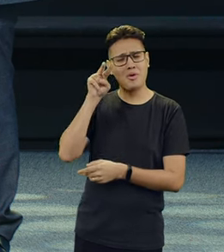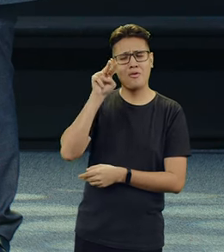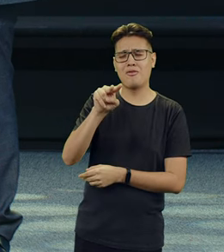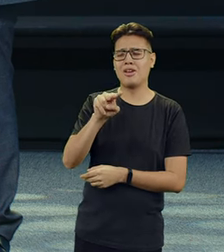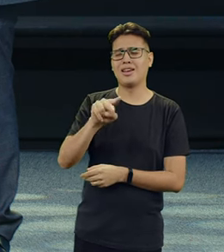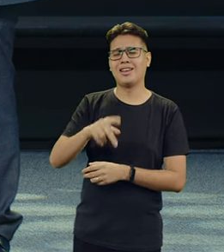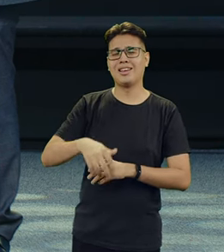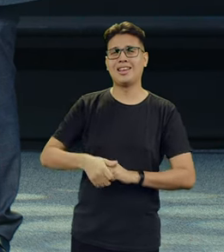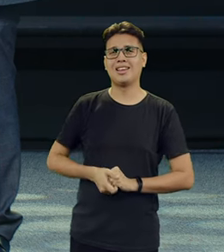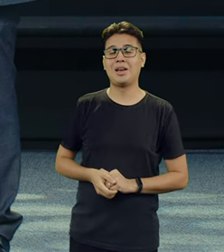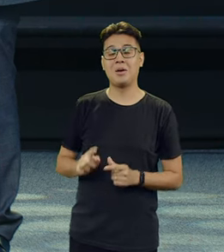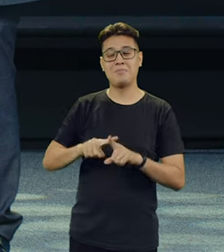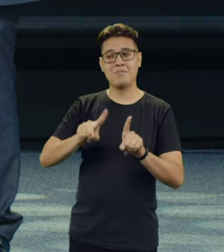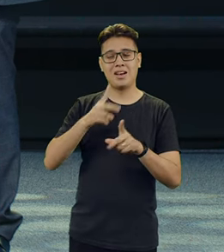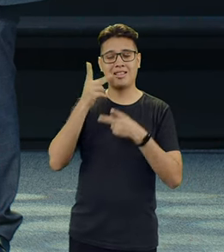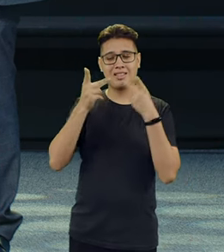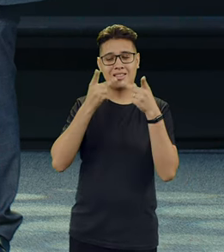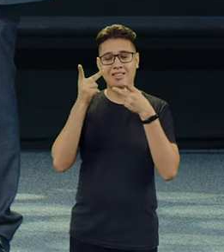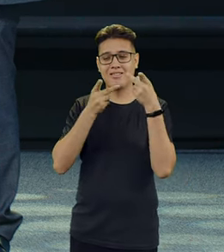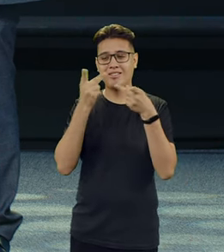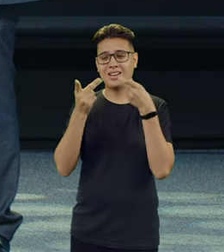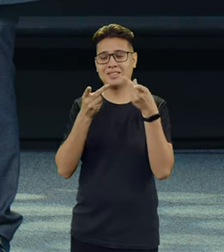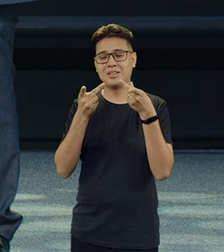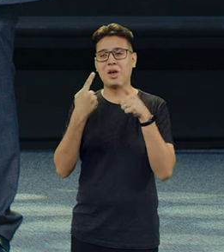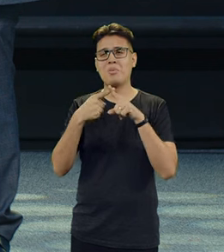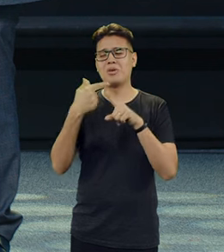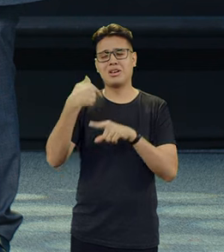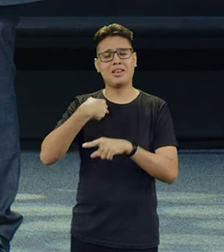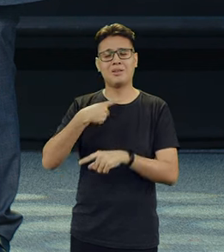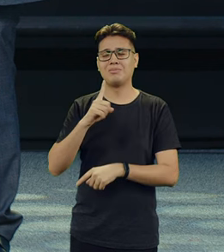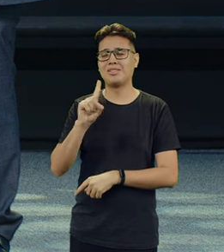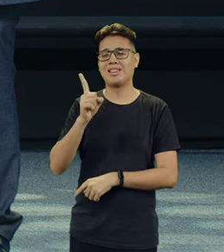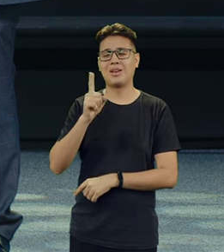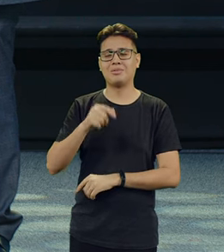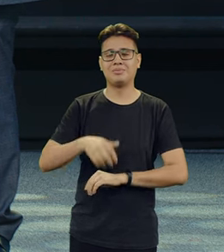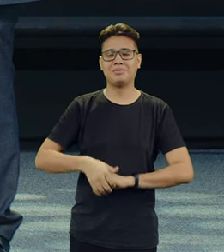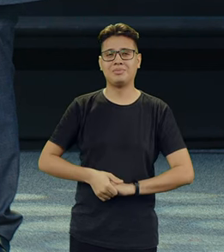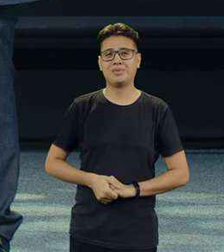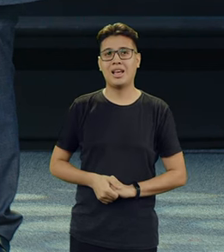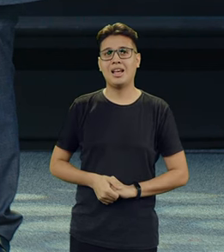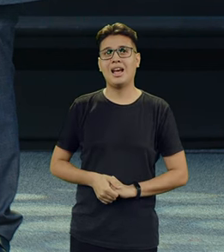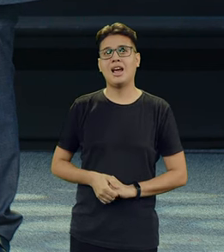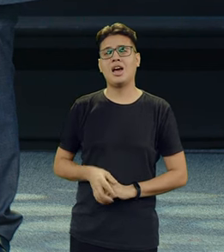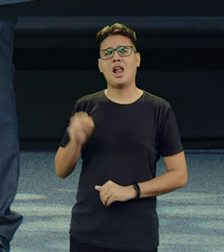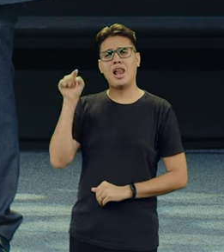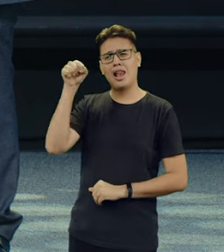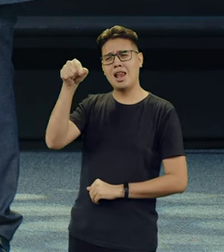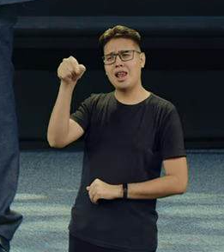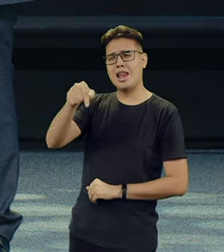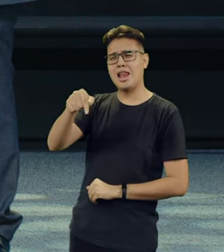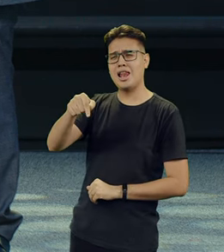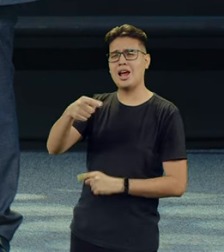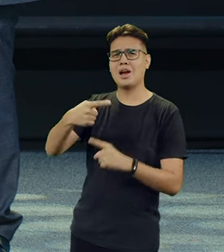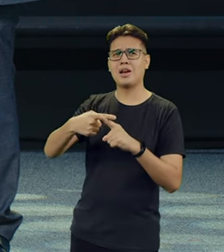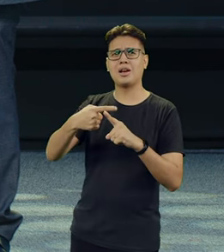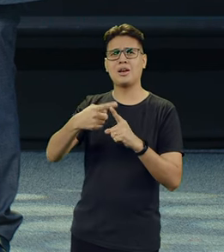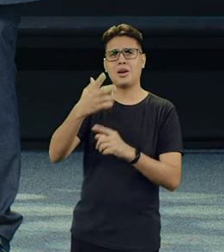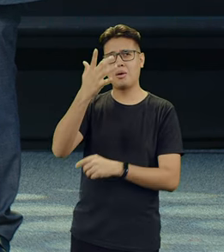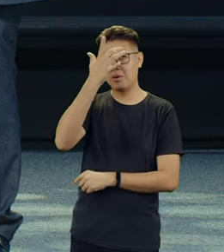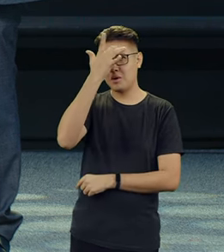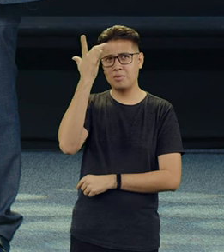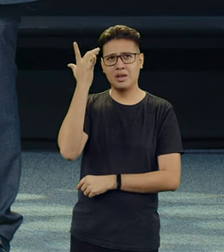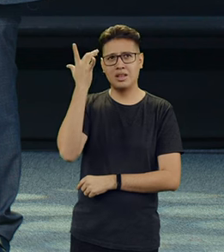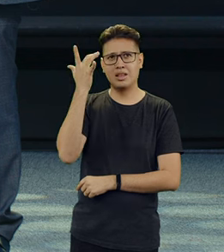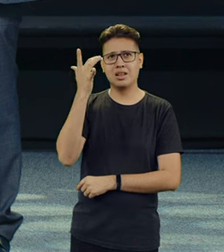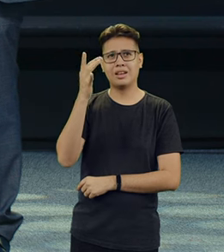digo, dizem, porque eu não estava lá, que um baiano Se eu perguntar